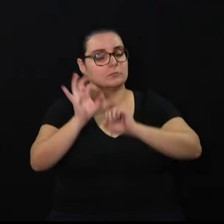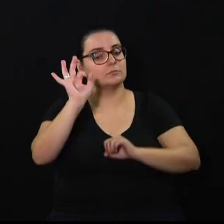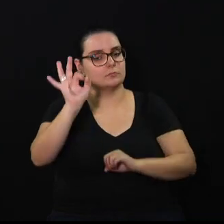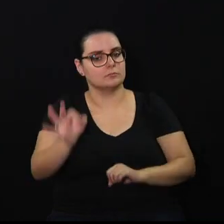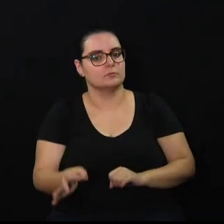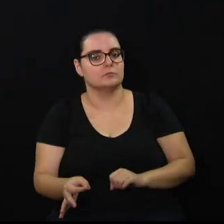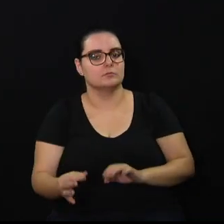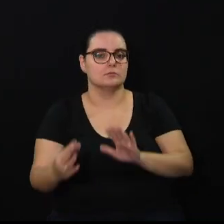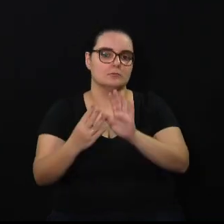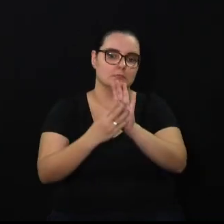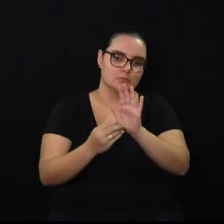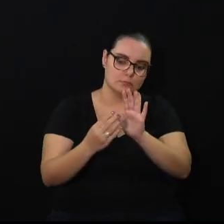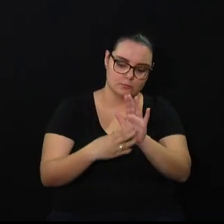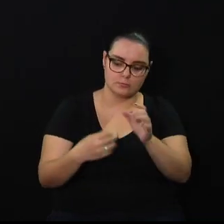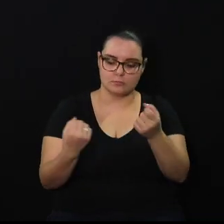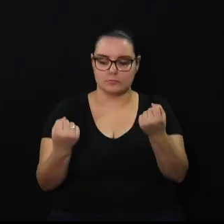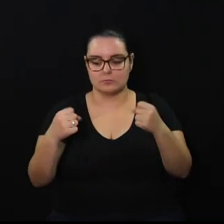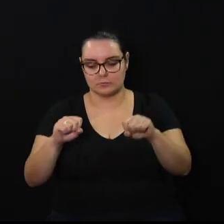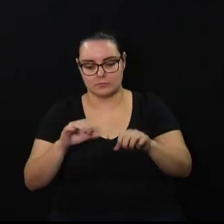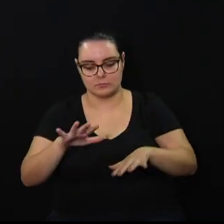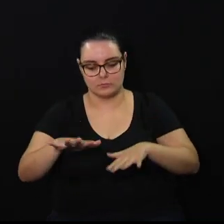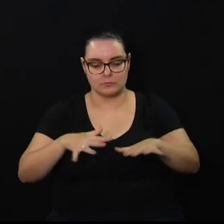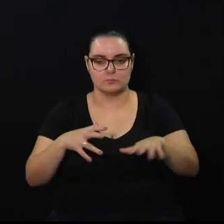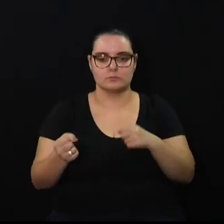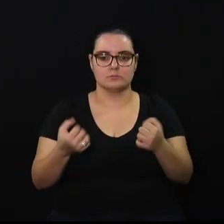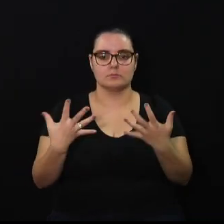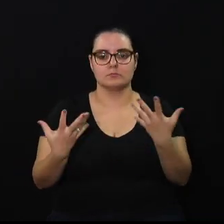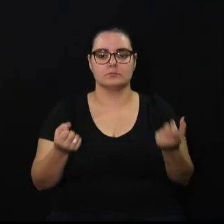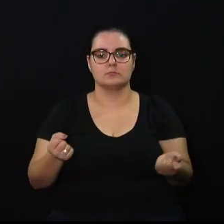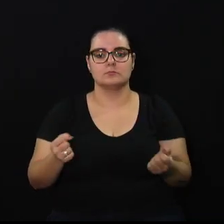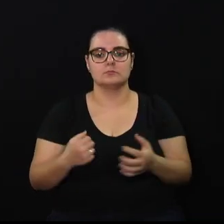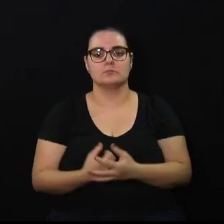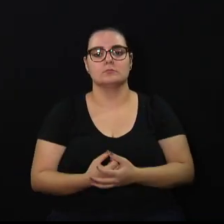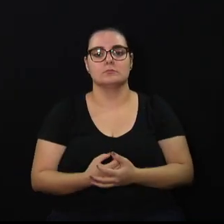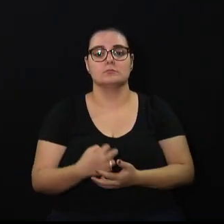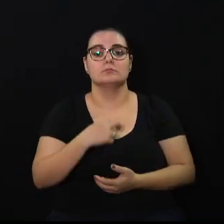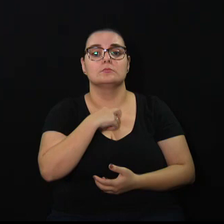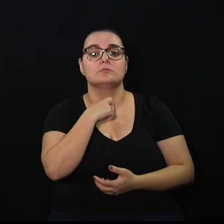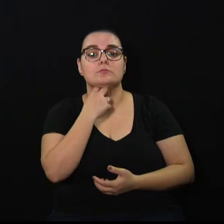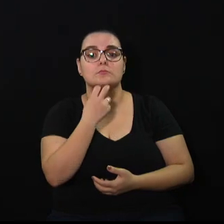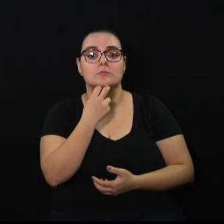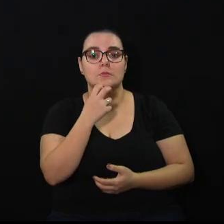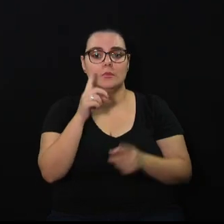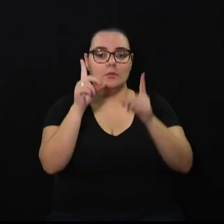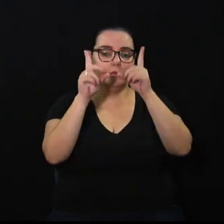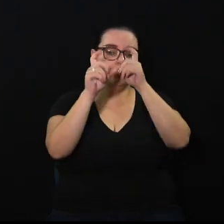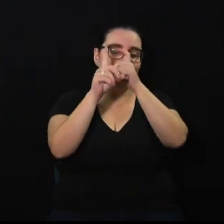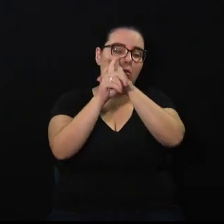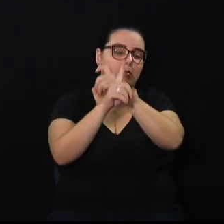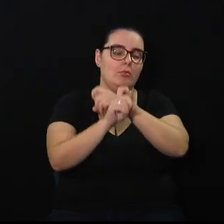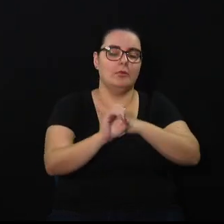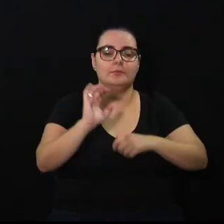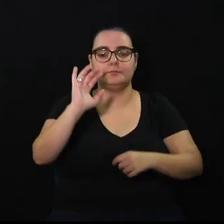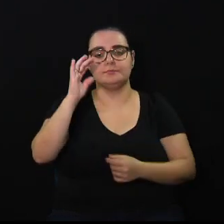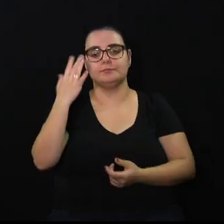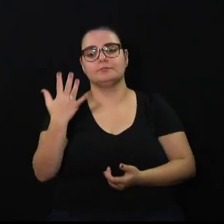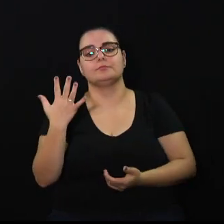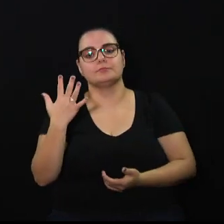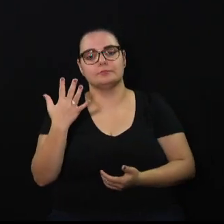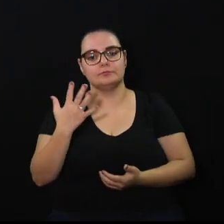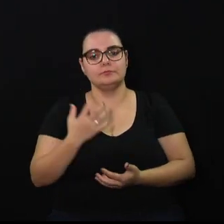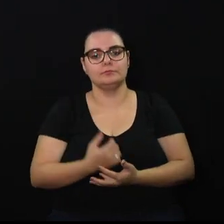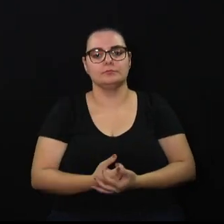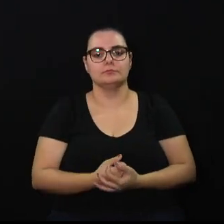imitação motora é a imitação vocal ela filha ela é muito difícil de acontecer né de